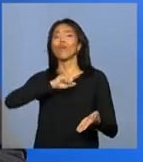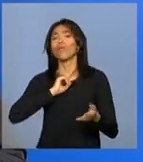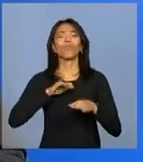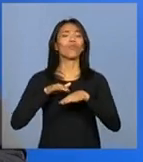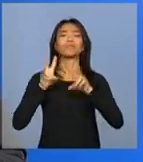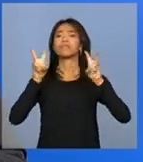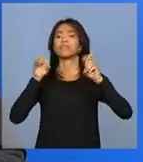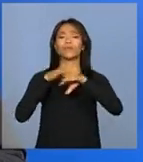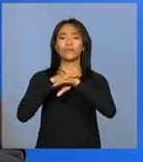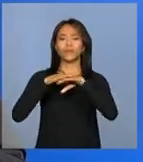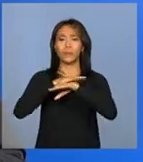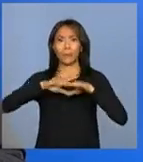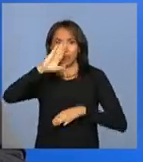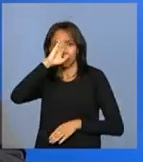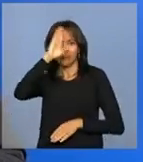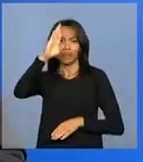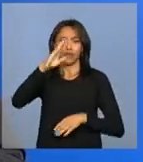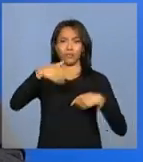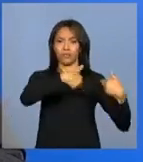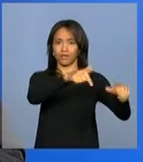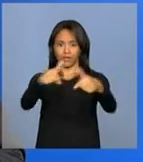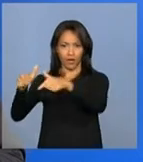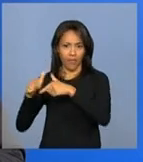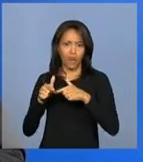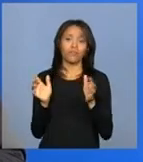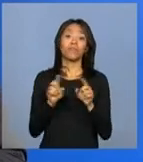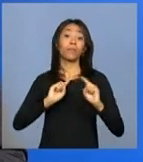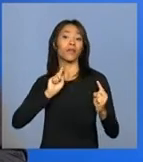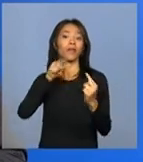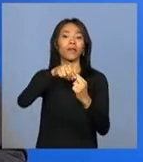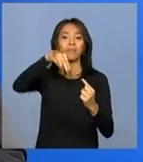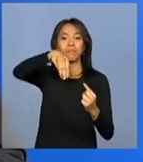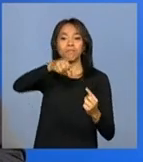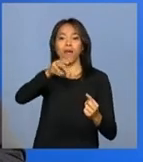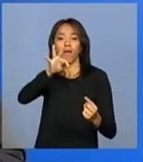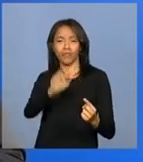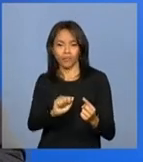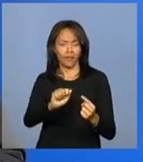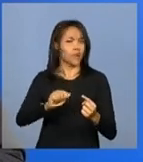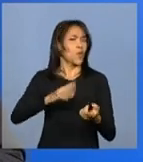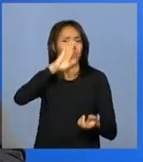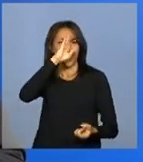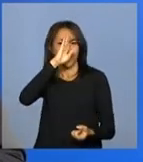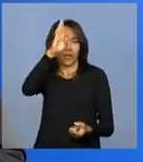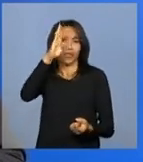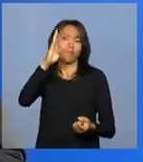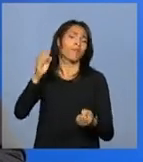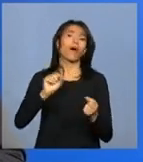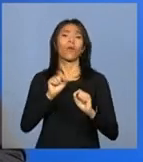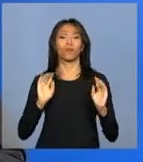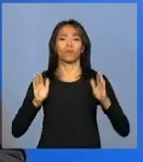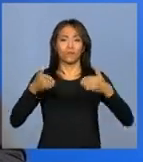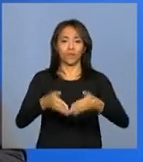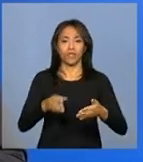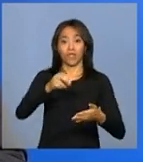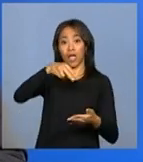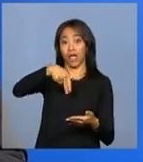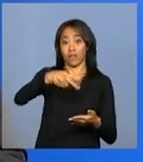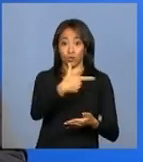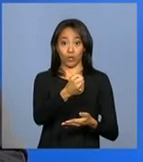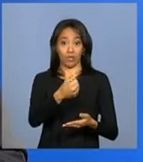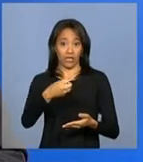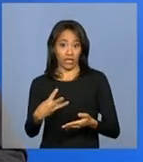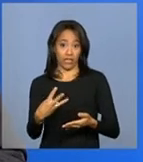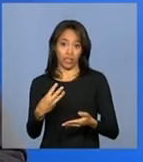falar sobre prioridades e metas para a gestão Municipal um dos principais aspectos da nova e suas 2013